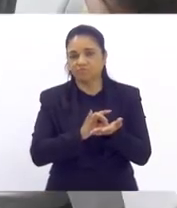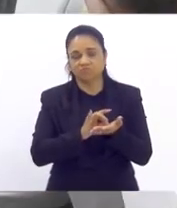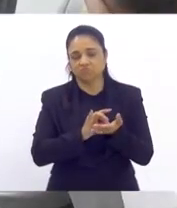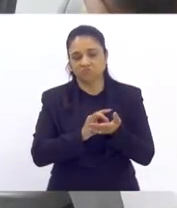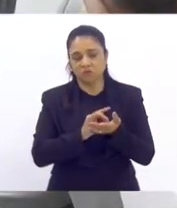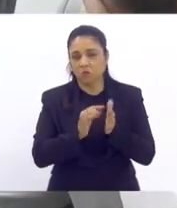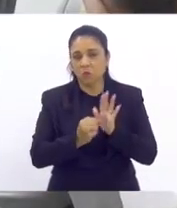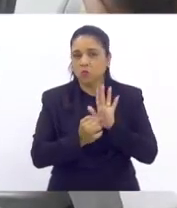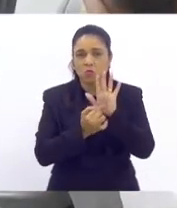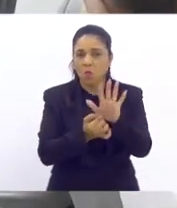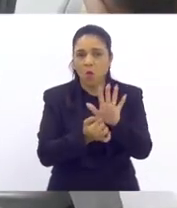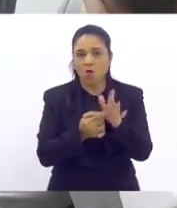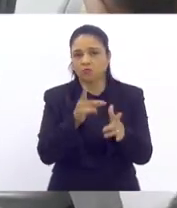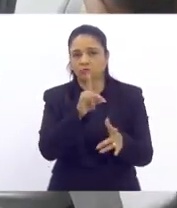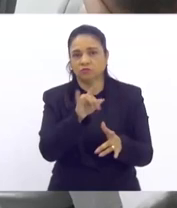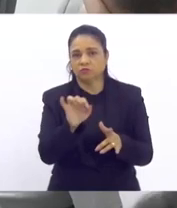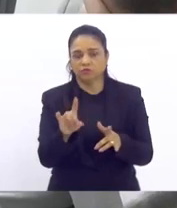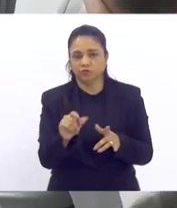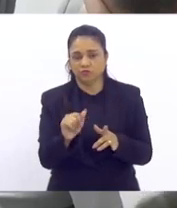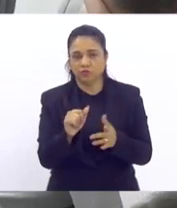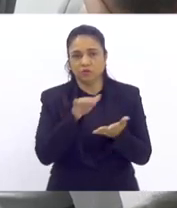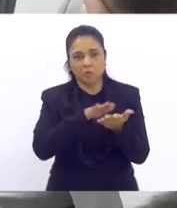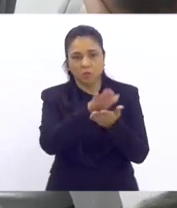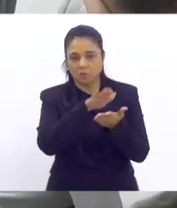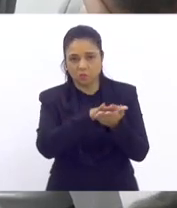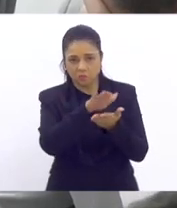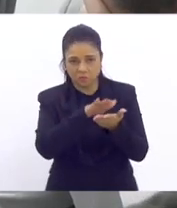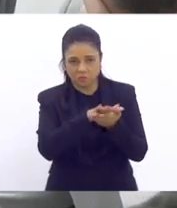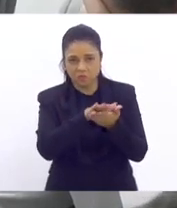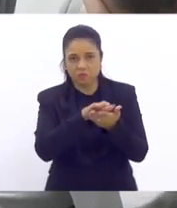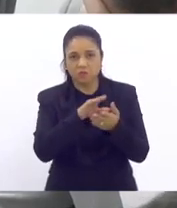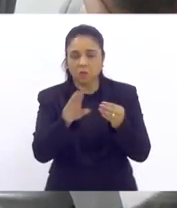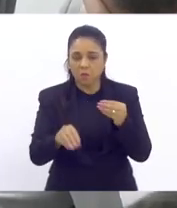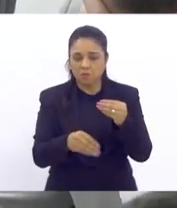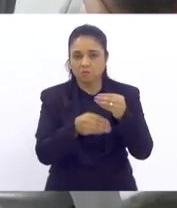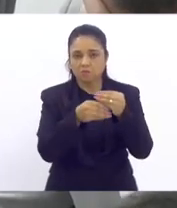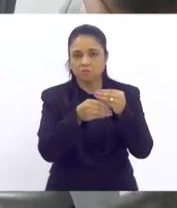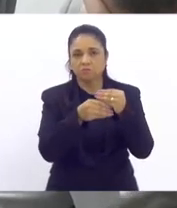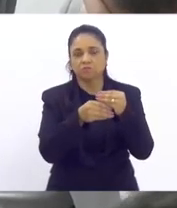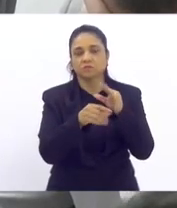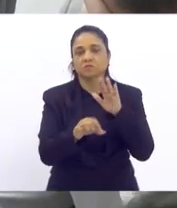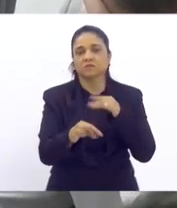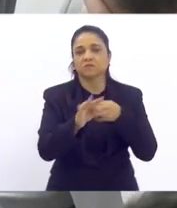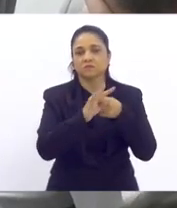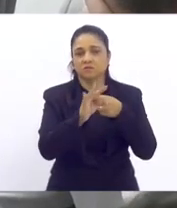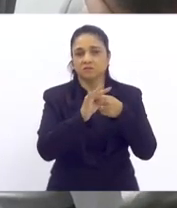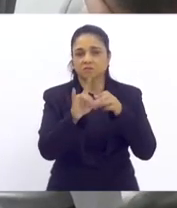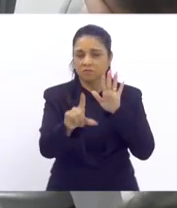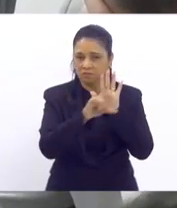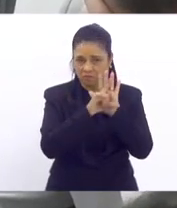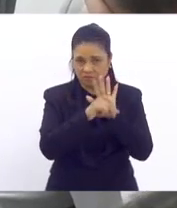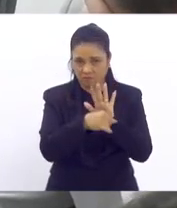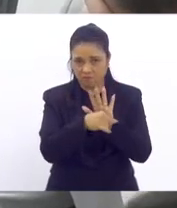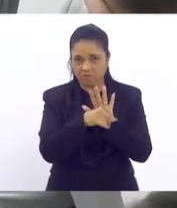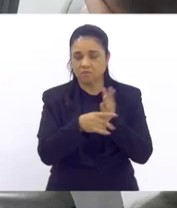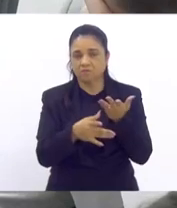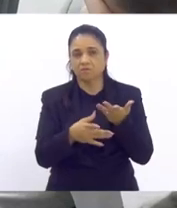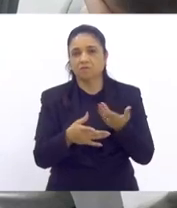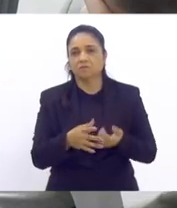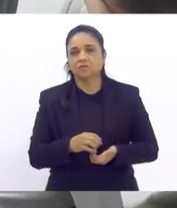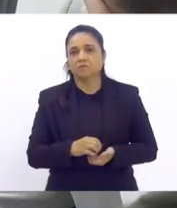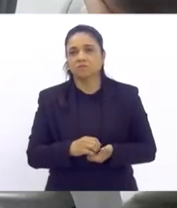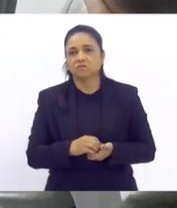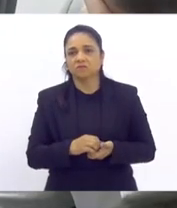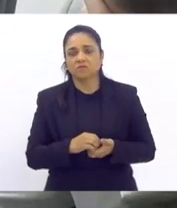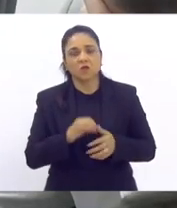que ali entre vigor na data de sua publicação é só para acrescentar mera técnica Legislativa apenas nesse sentido Deputado